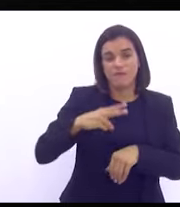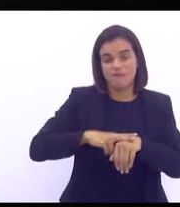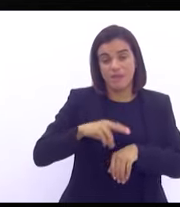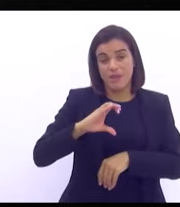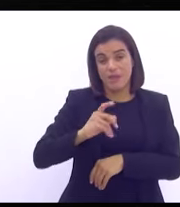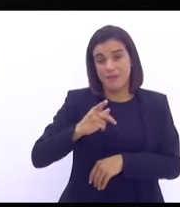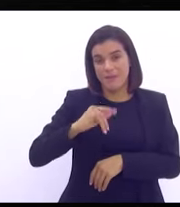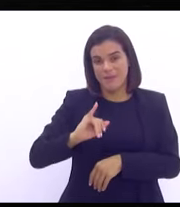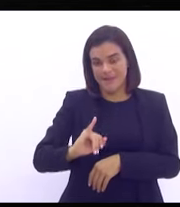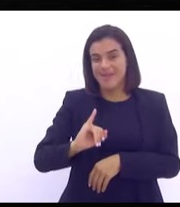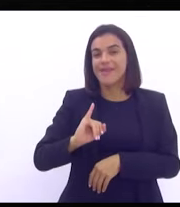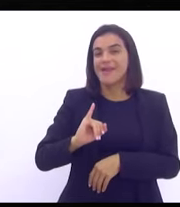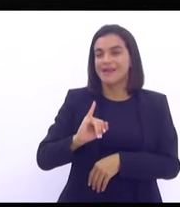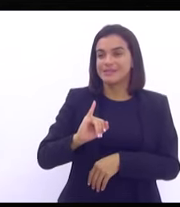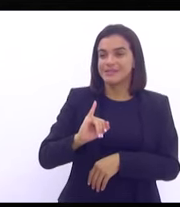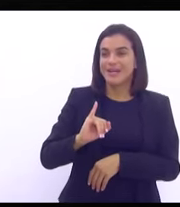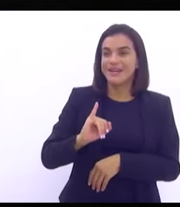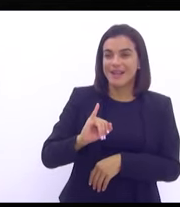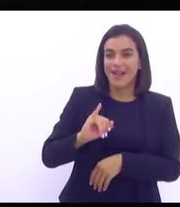convocar a Enel,